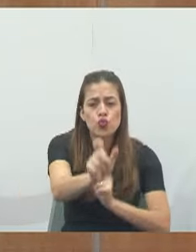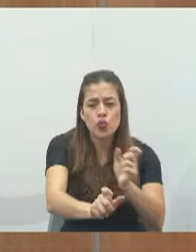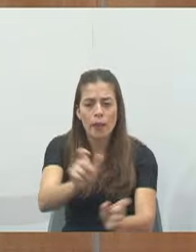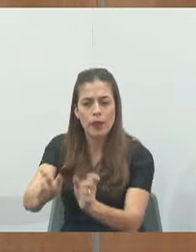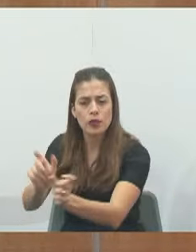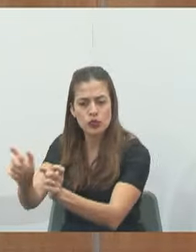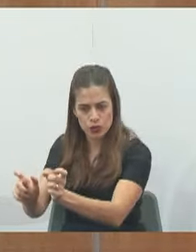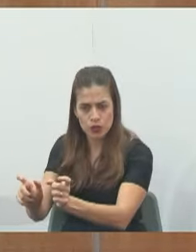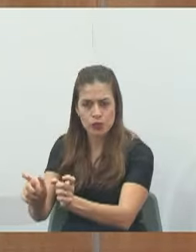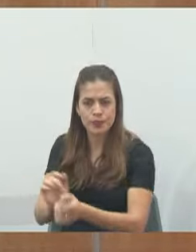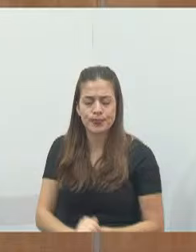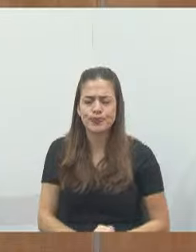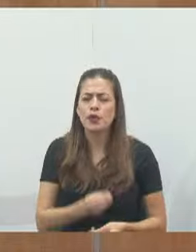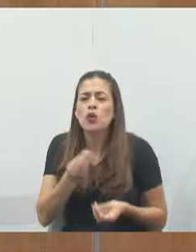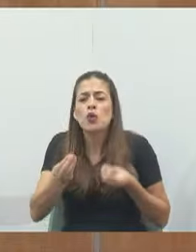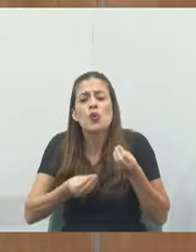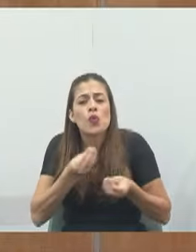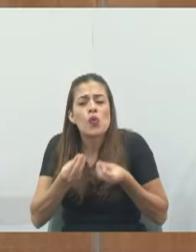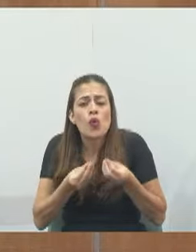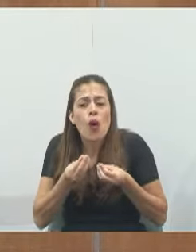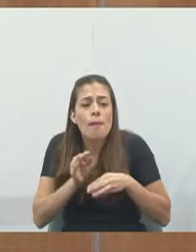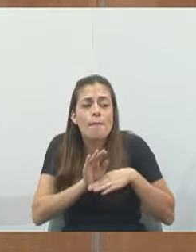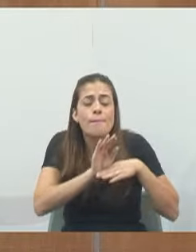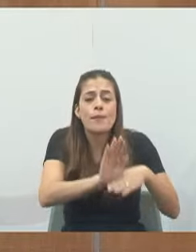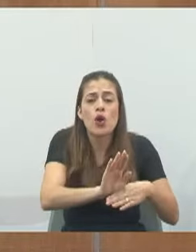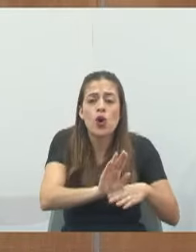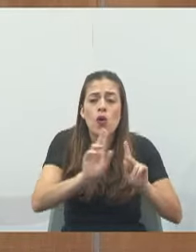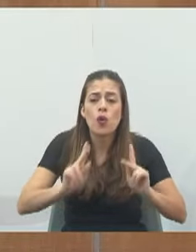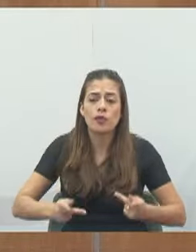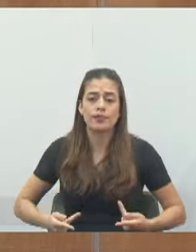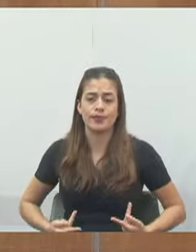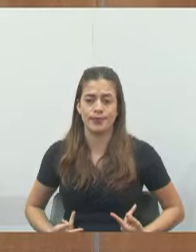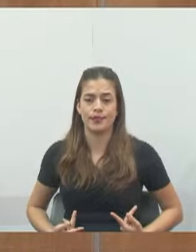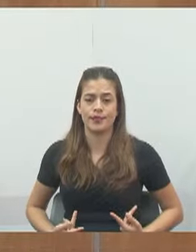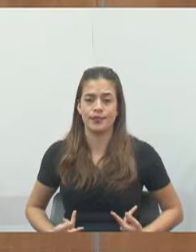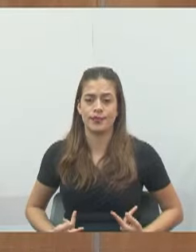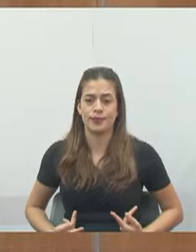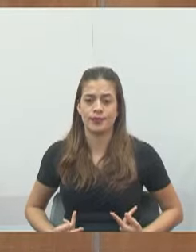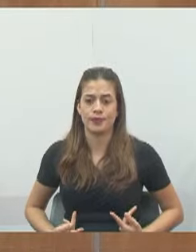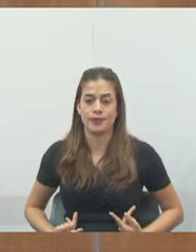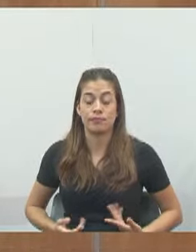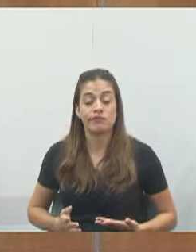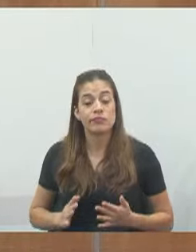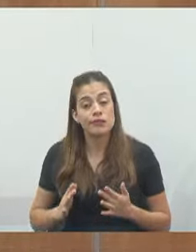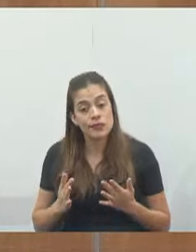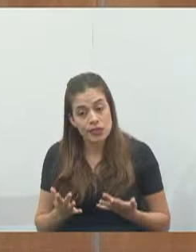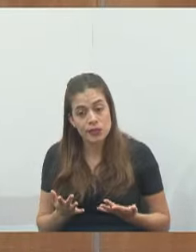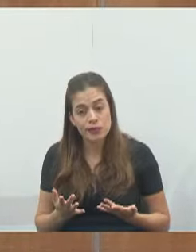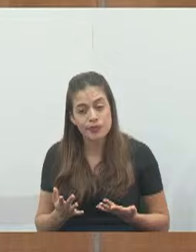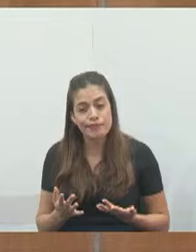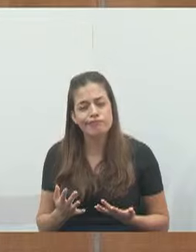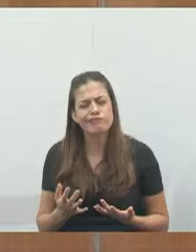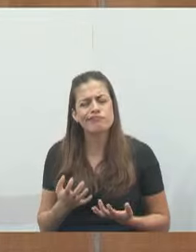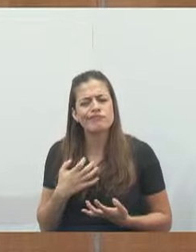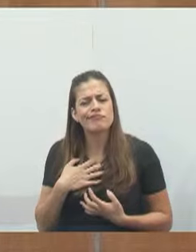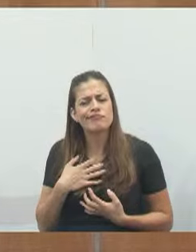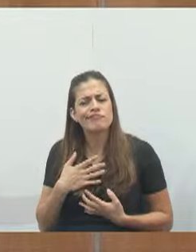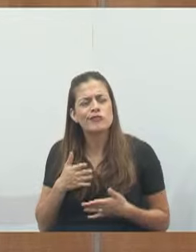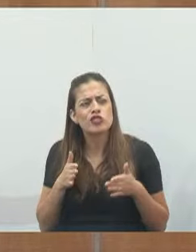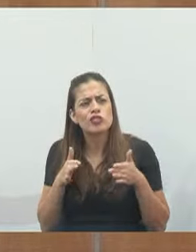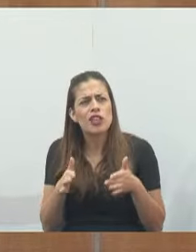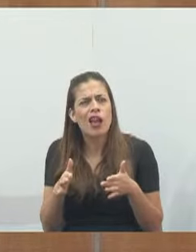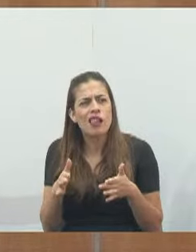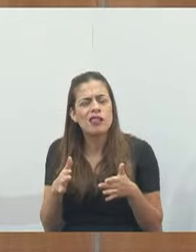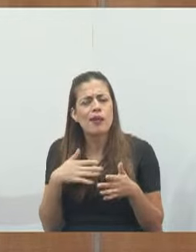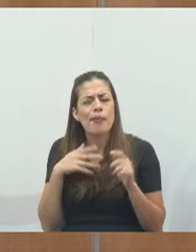pessoas, como que eu posso contribuir com a humanidade. Então, nesse sentido, né, tanto